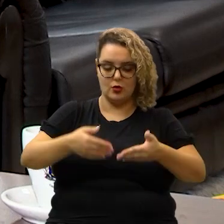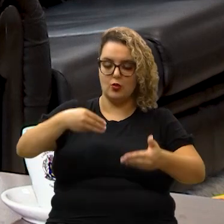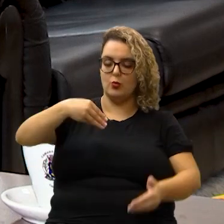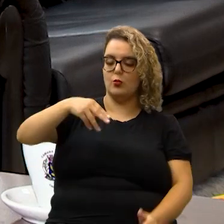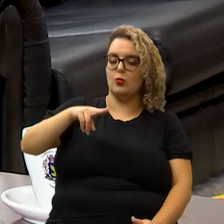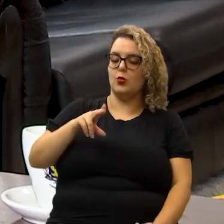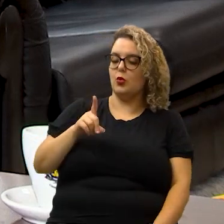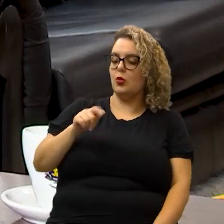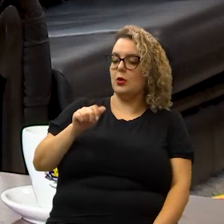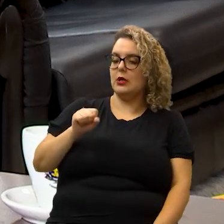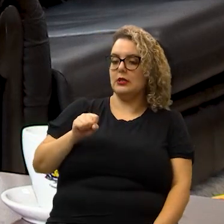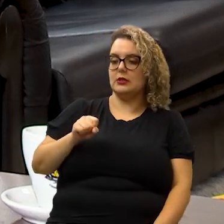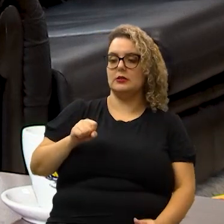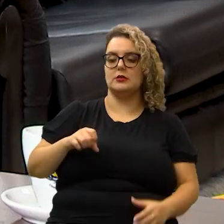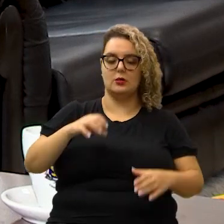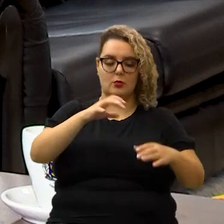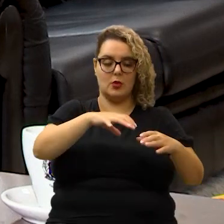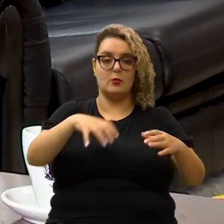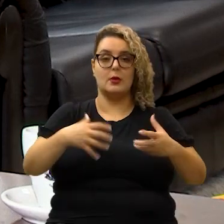de hortaliças, né?